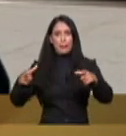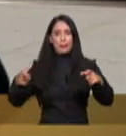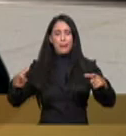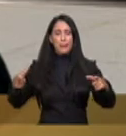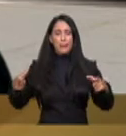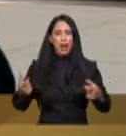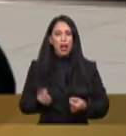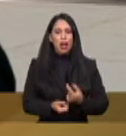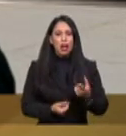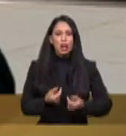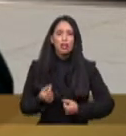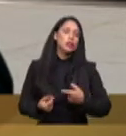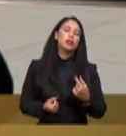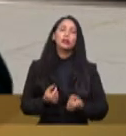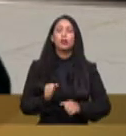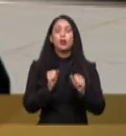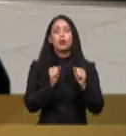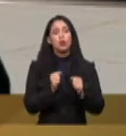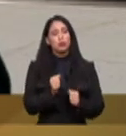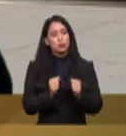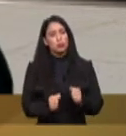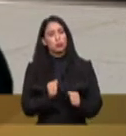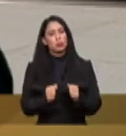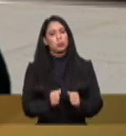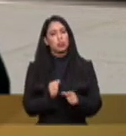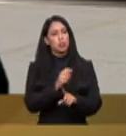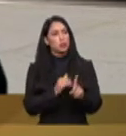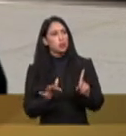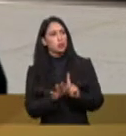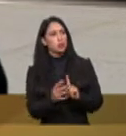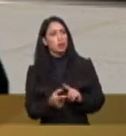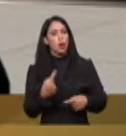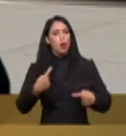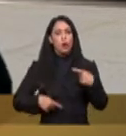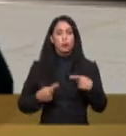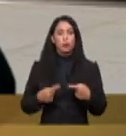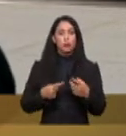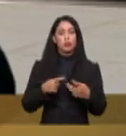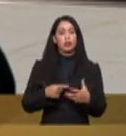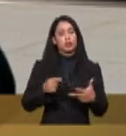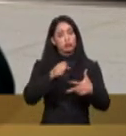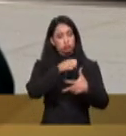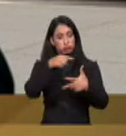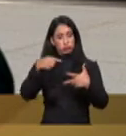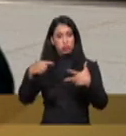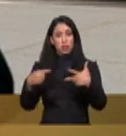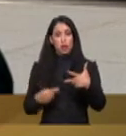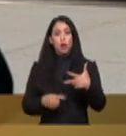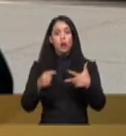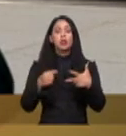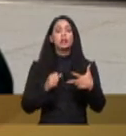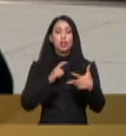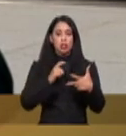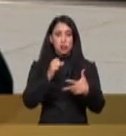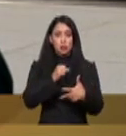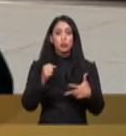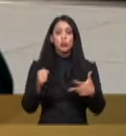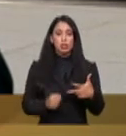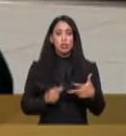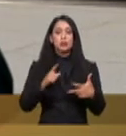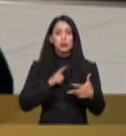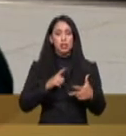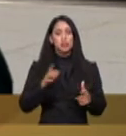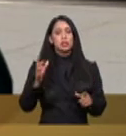segmento econômico de grande peso econômico, político e social, o qual merece dos três poderes da sociedade atenção à altura de sua capacidade